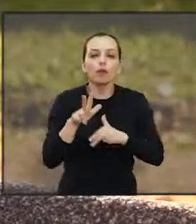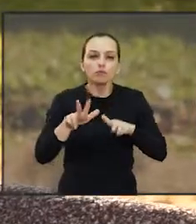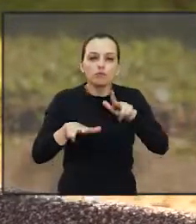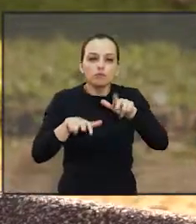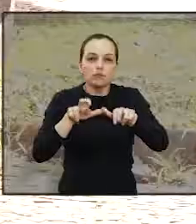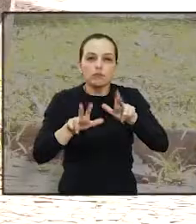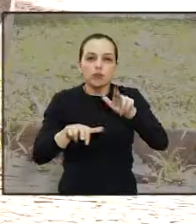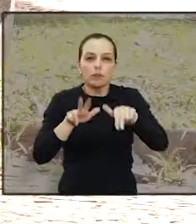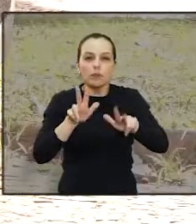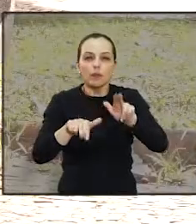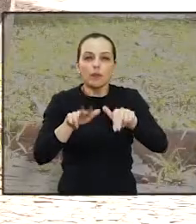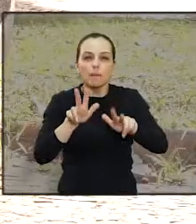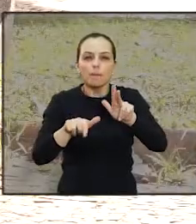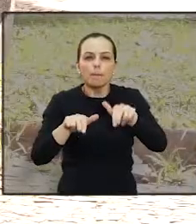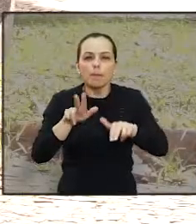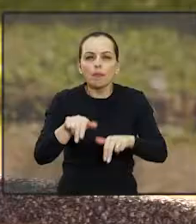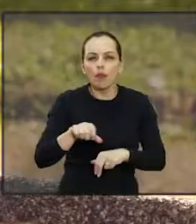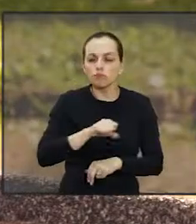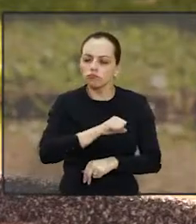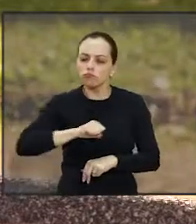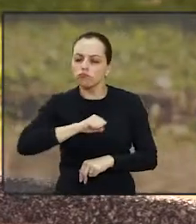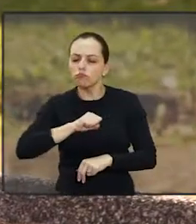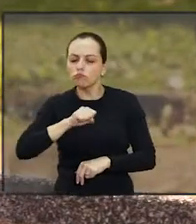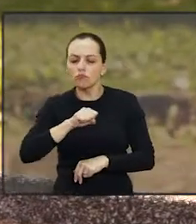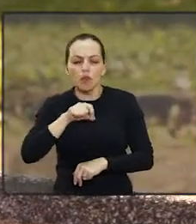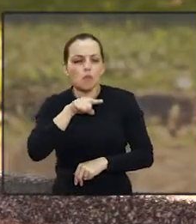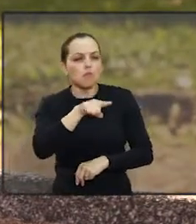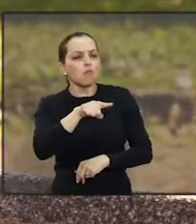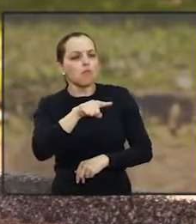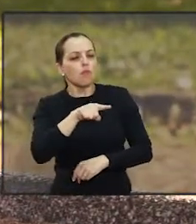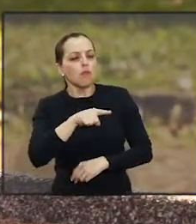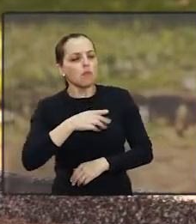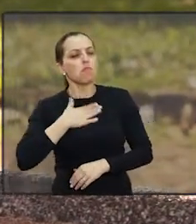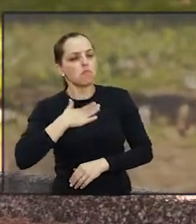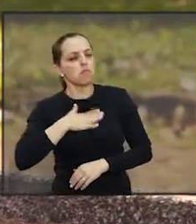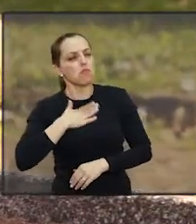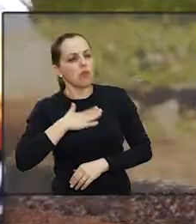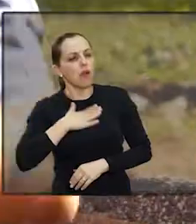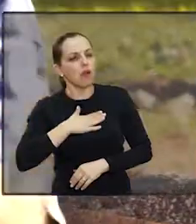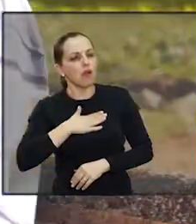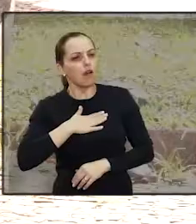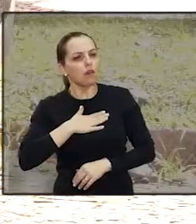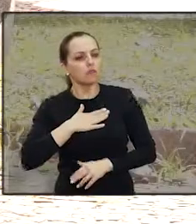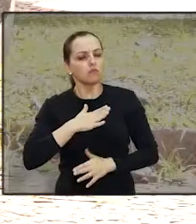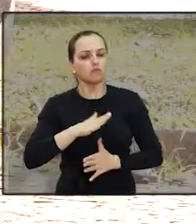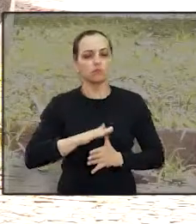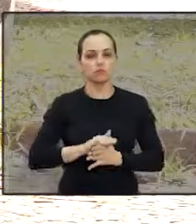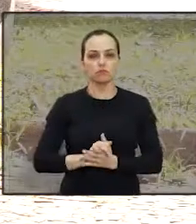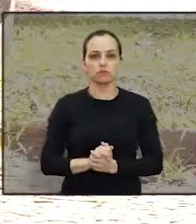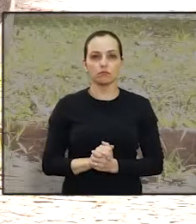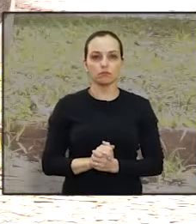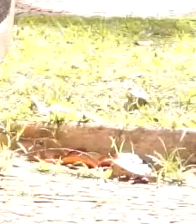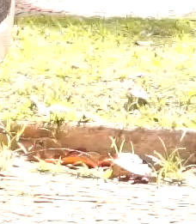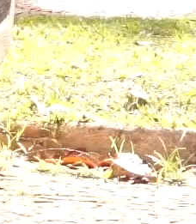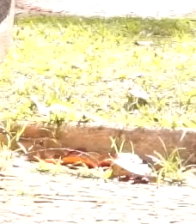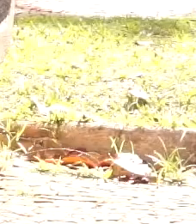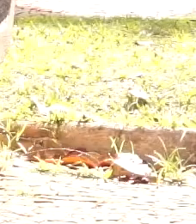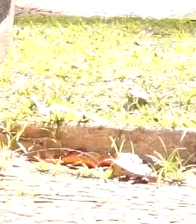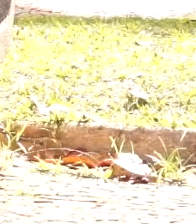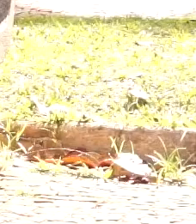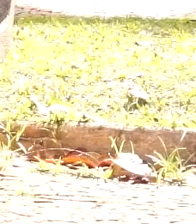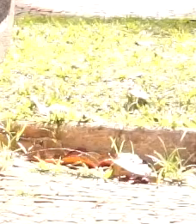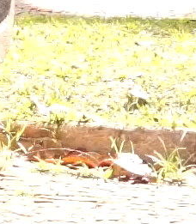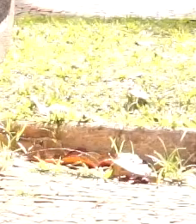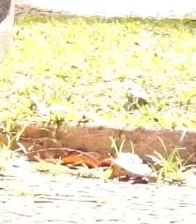nisso um João de Barro está andando. João de Barro é um passarinho, né? Está andando no chão. Falei assim, gostou daquele passarinho? Falei,